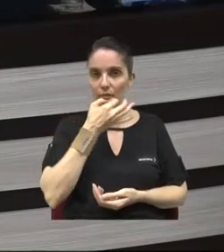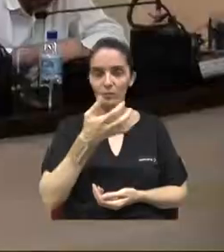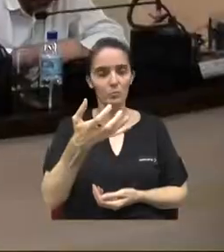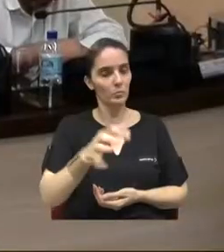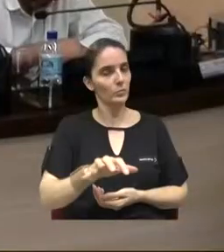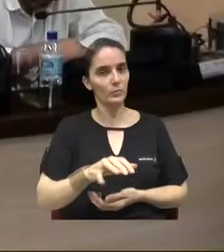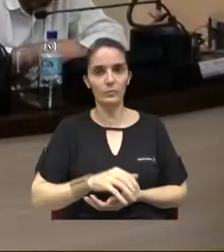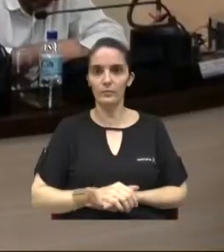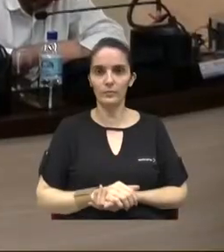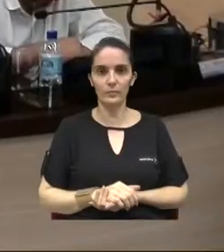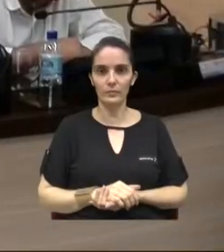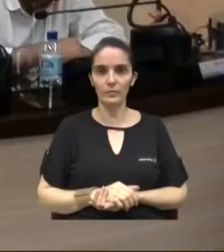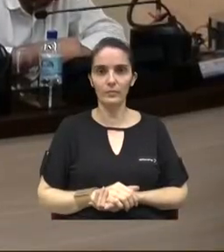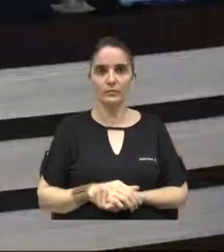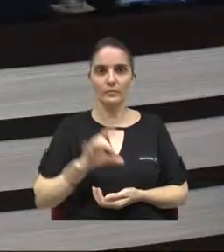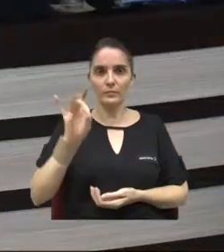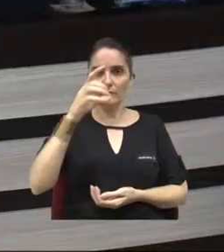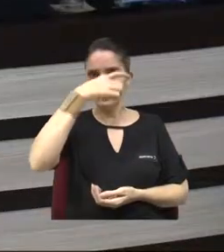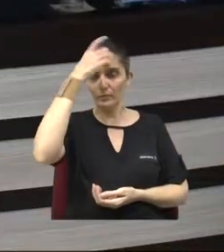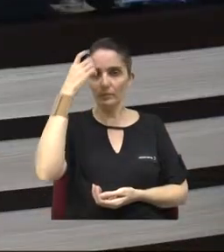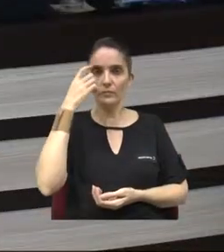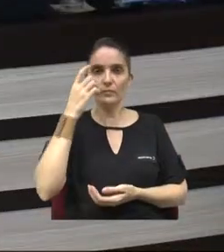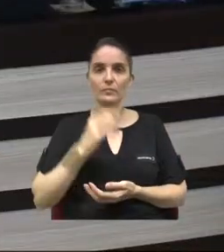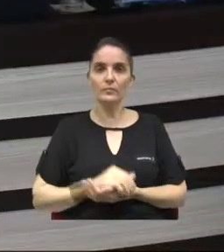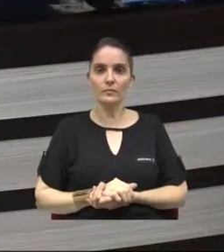Dispenso, presidente. Wagner Barbosa.